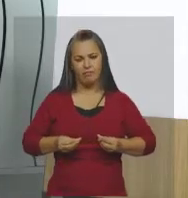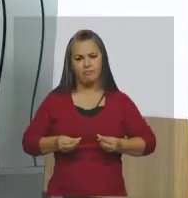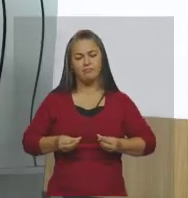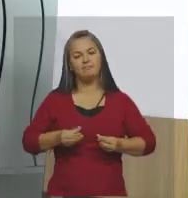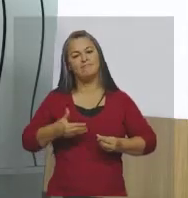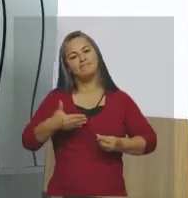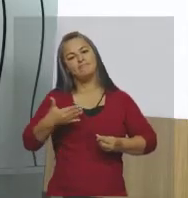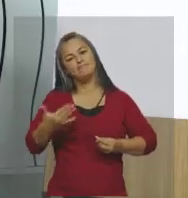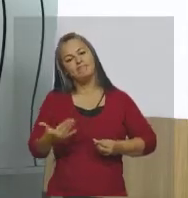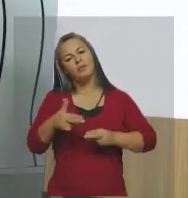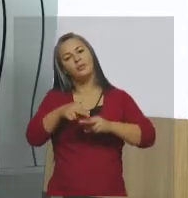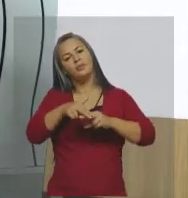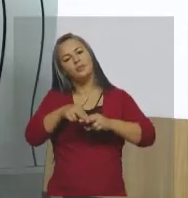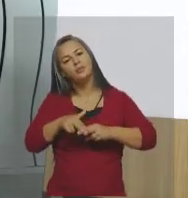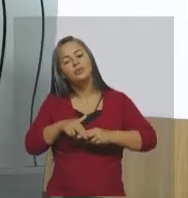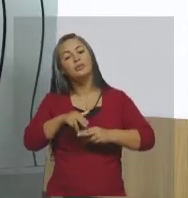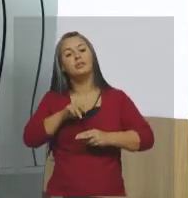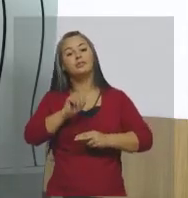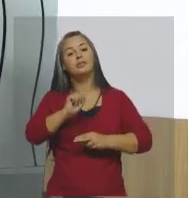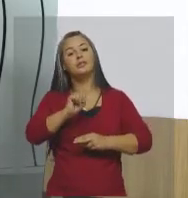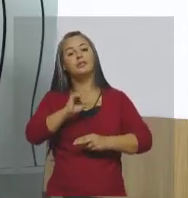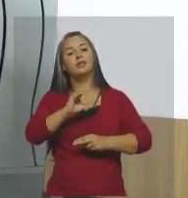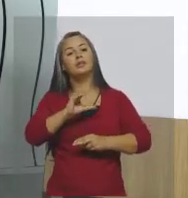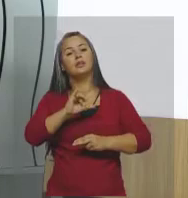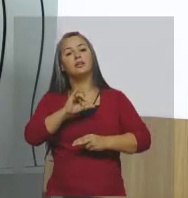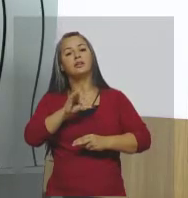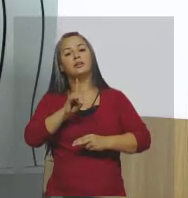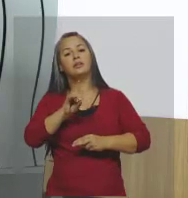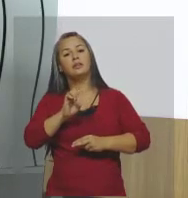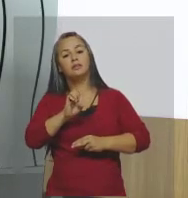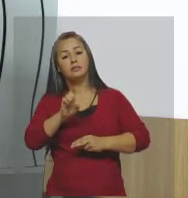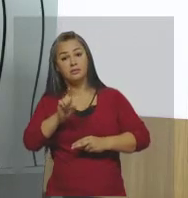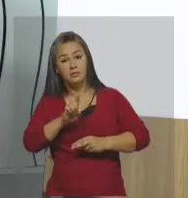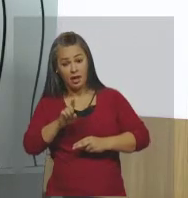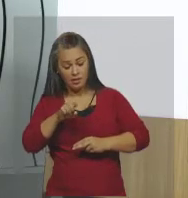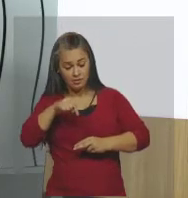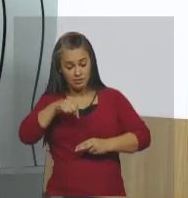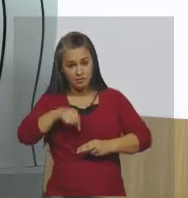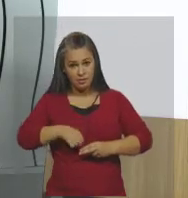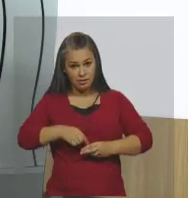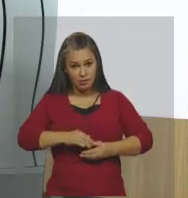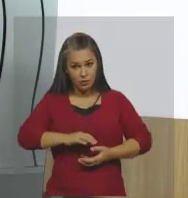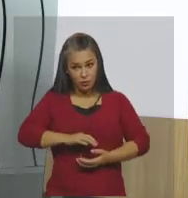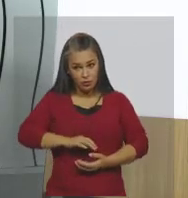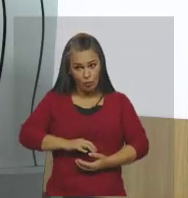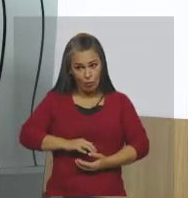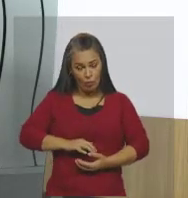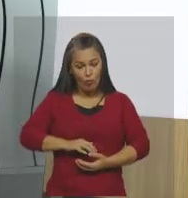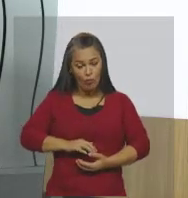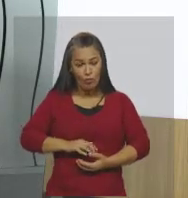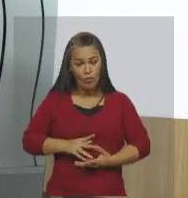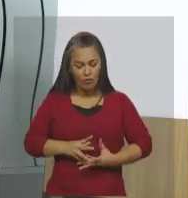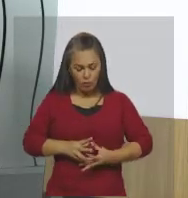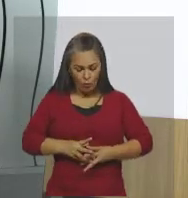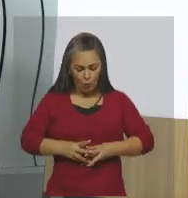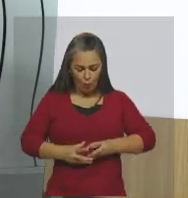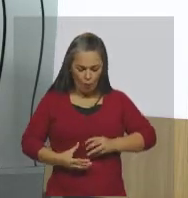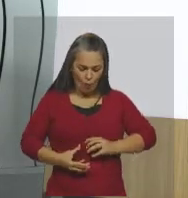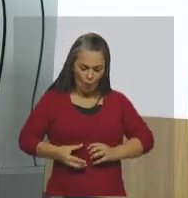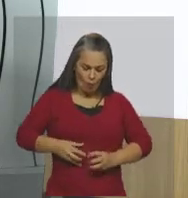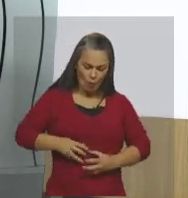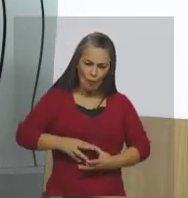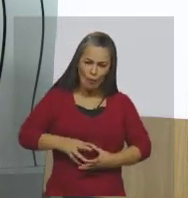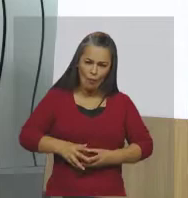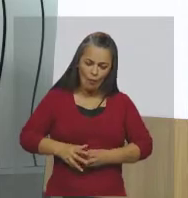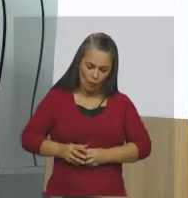estômago também, porque essa acidez vai ajudar a desfazer essa conformação da proteína e deixando ela mais